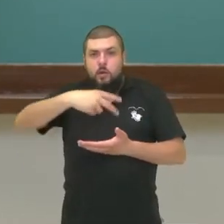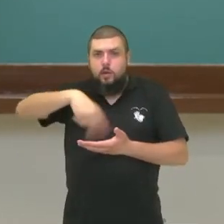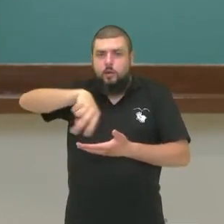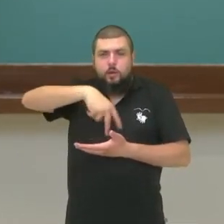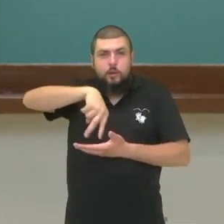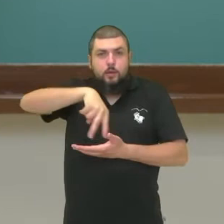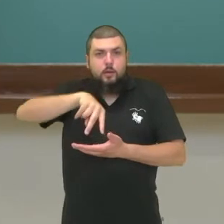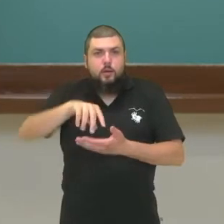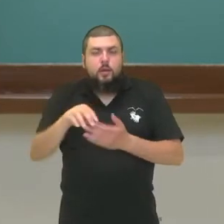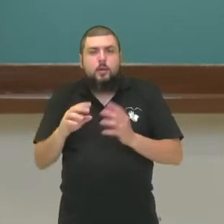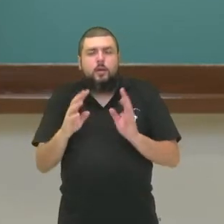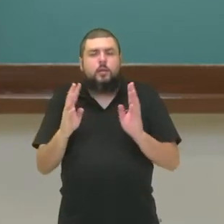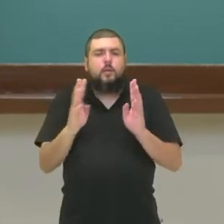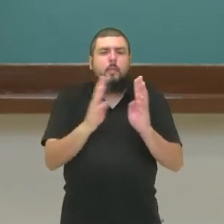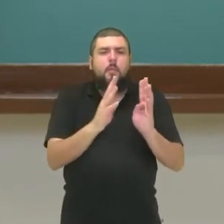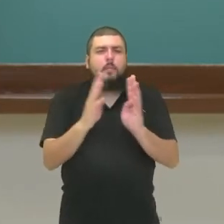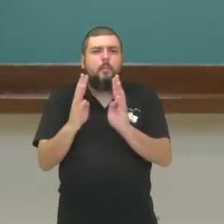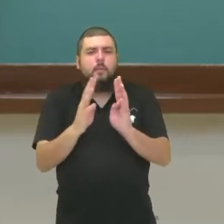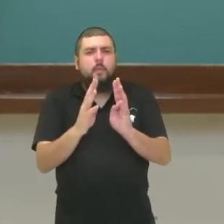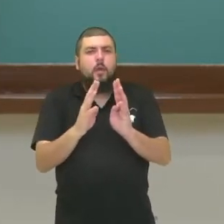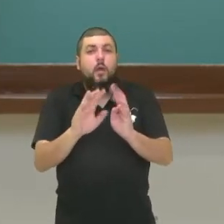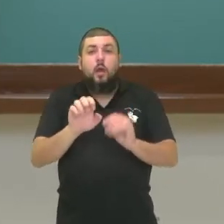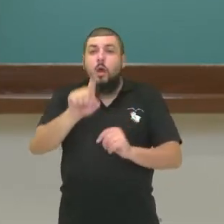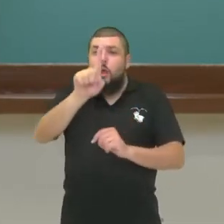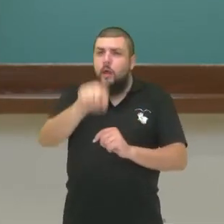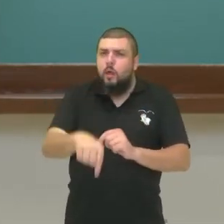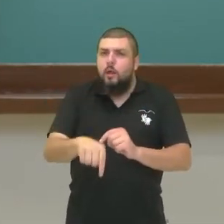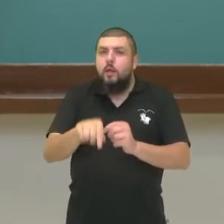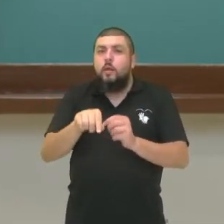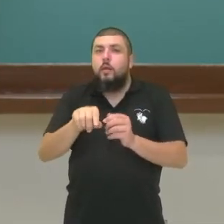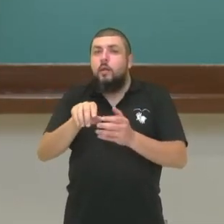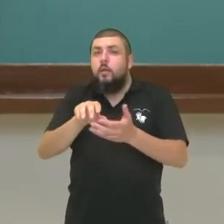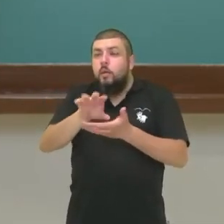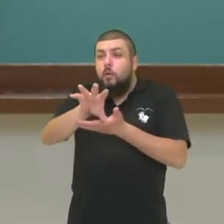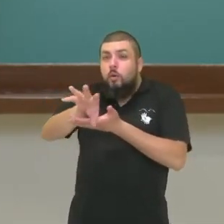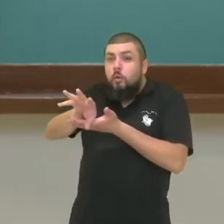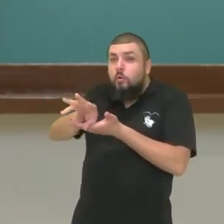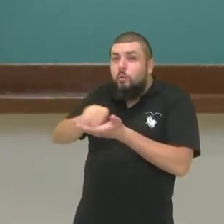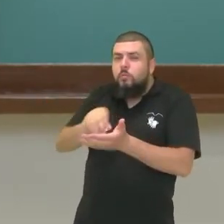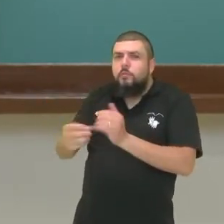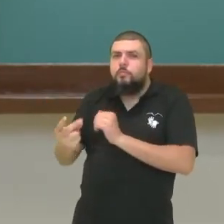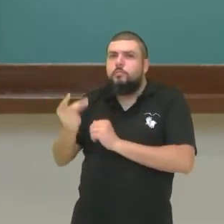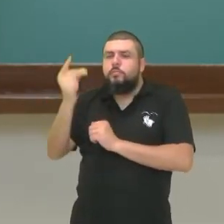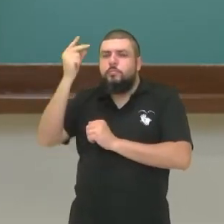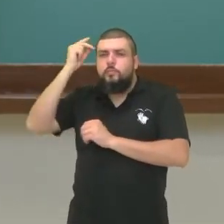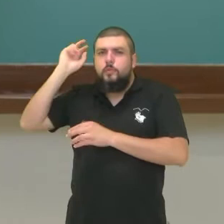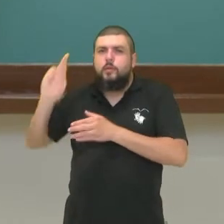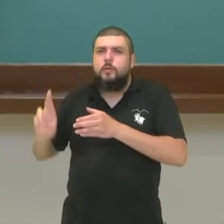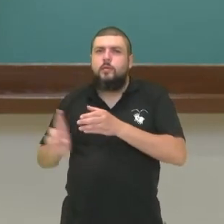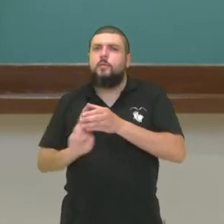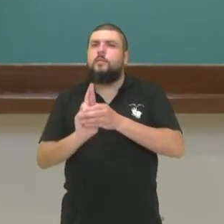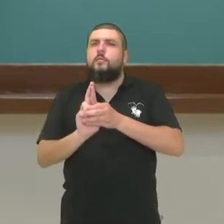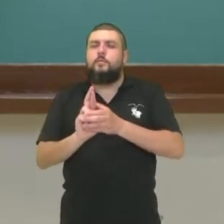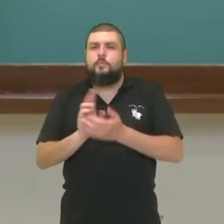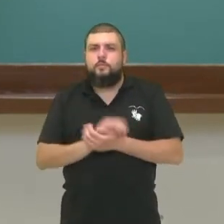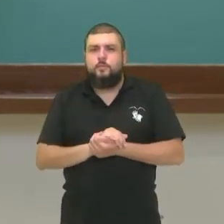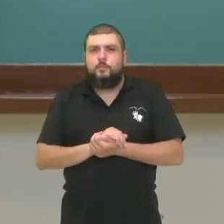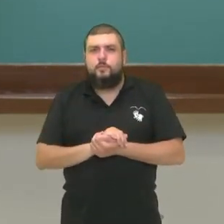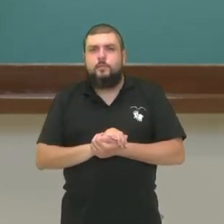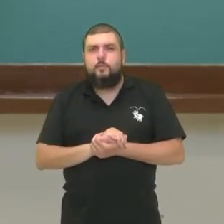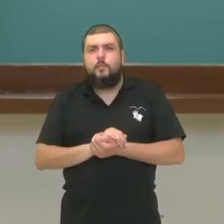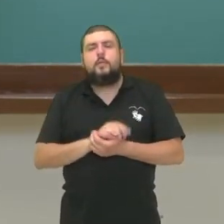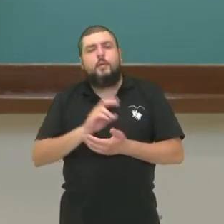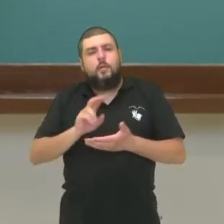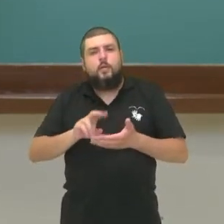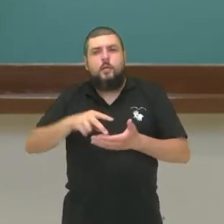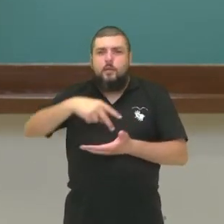se baseia nessa dança do renascentismo aí, tá bom? Ela copia essa dança